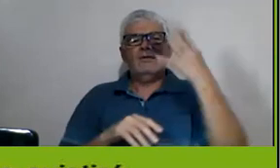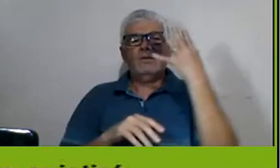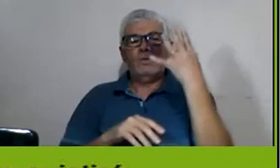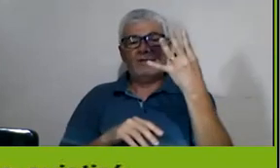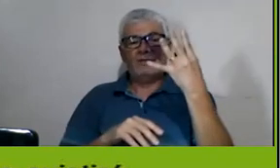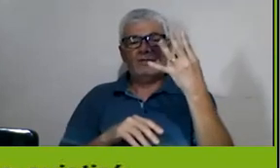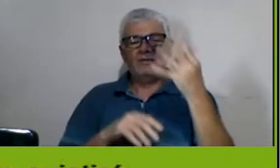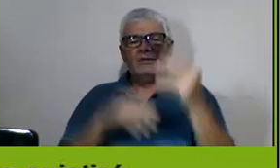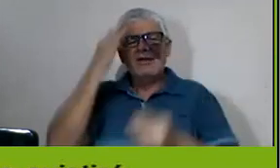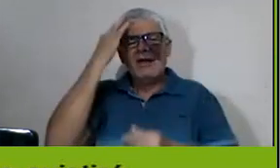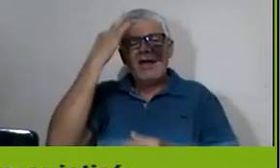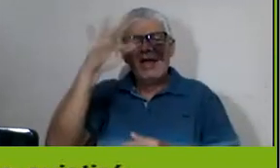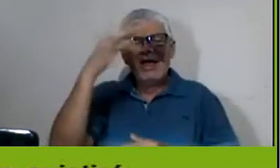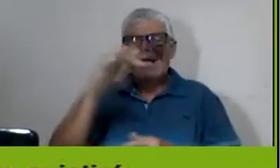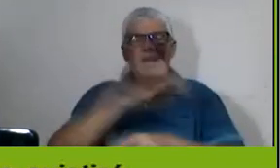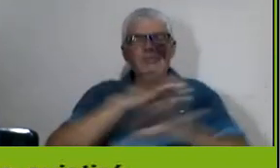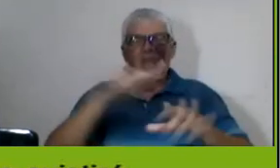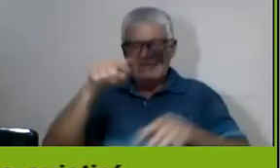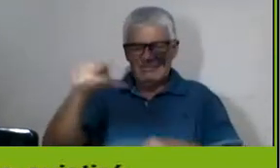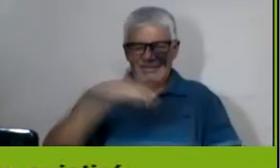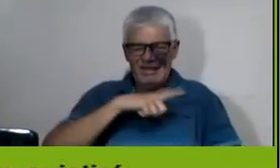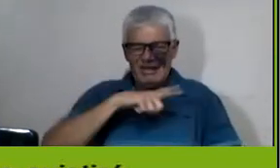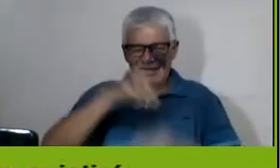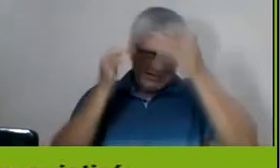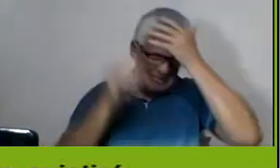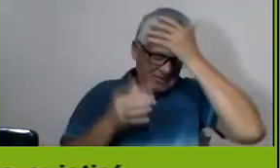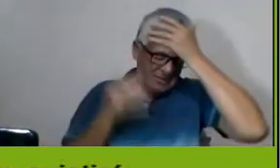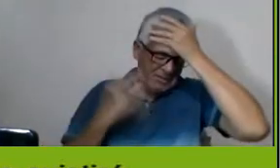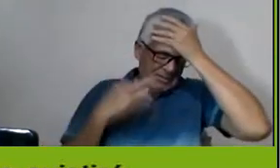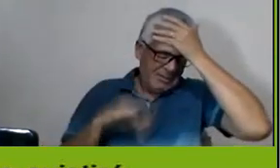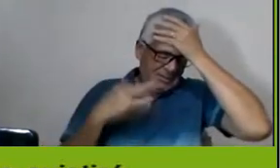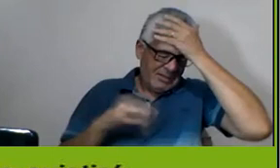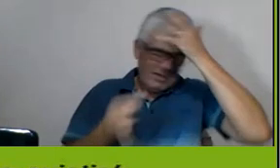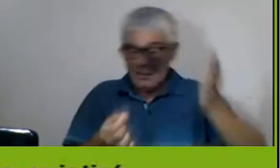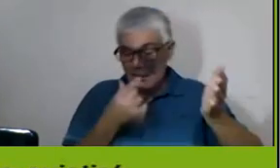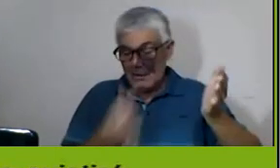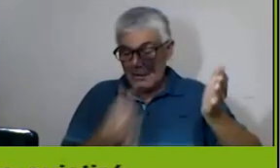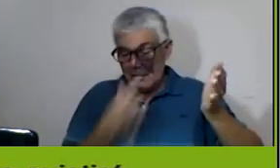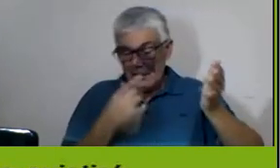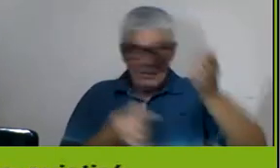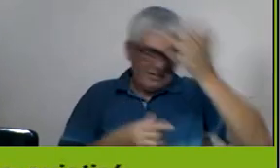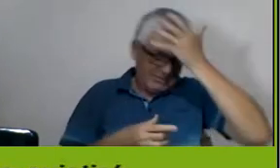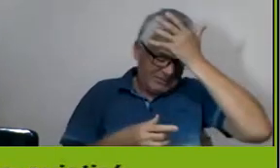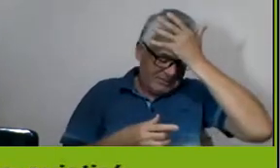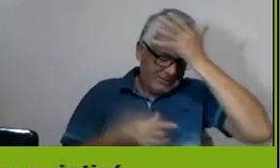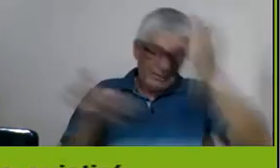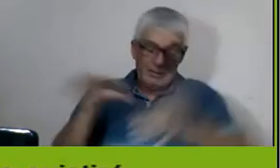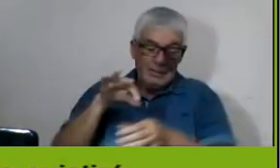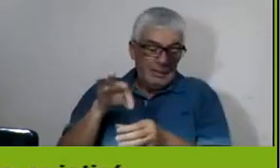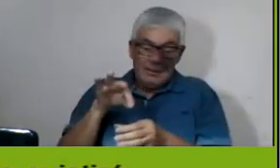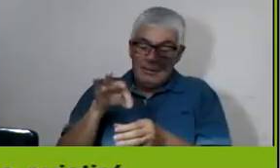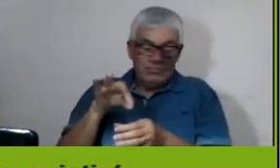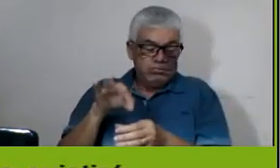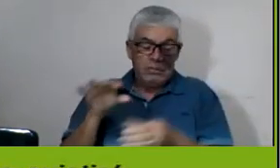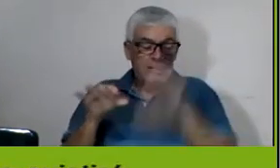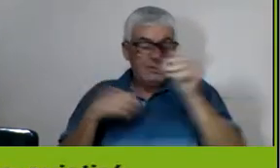Bíblia foram modificados por Deus, né? A gente tem o exemplo de Jacó,